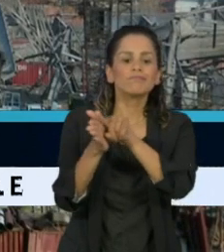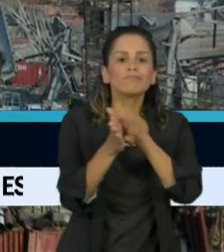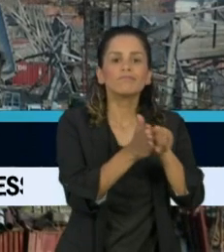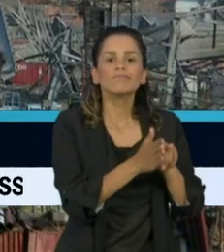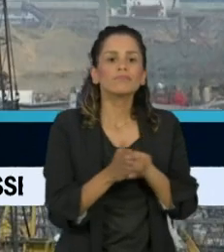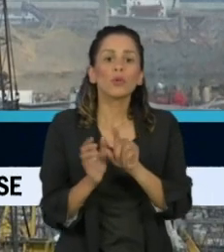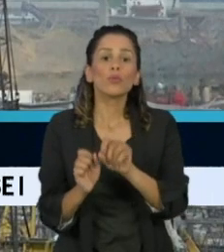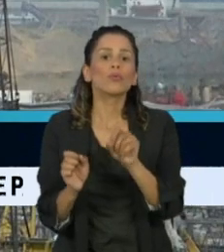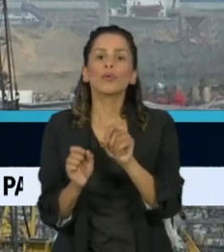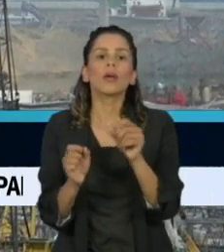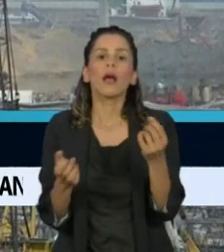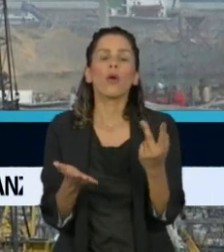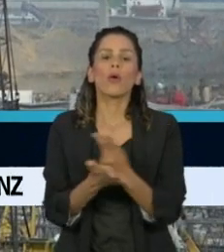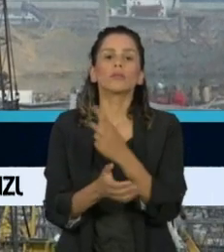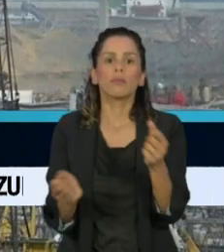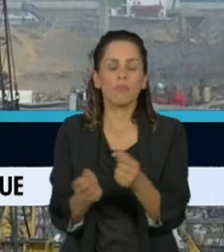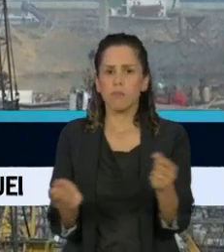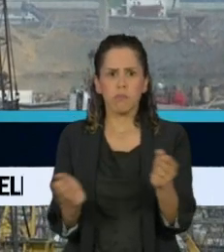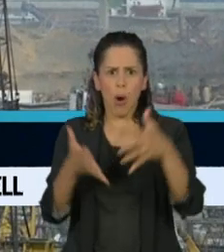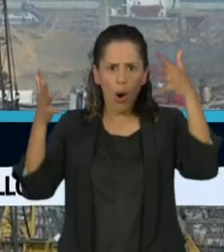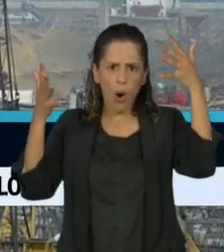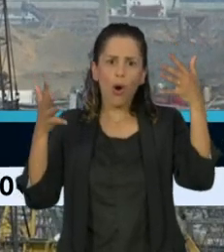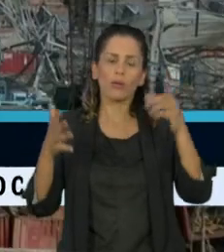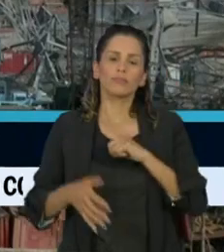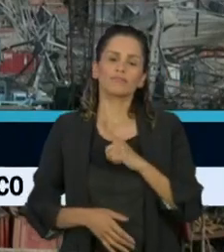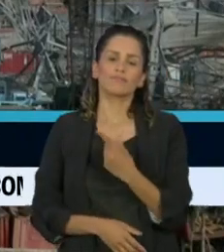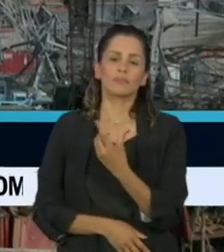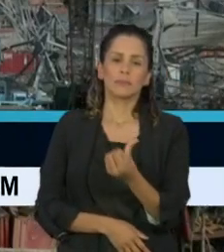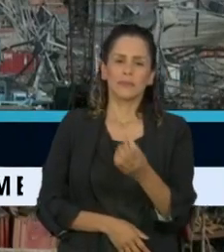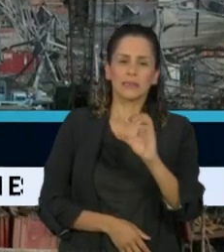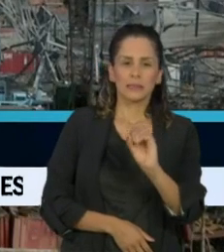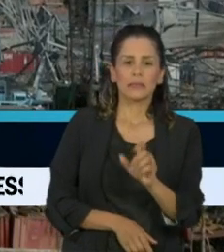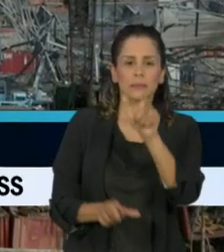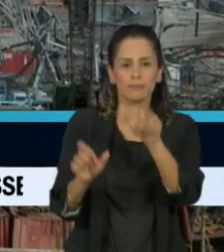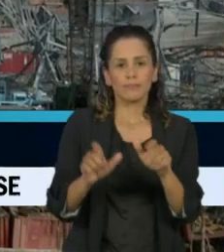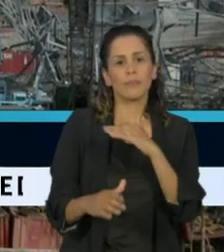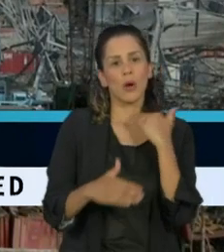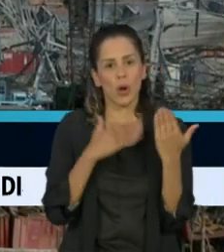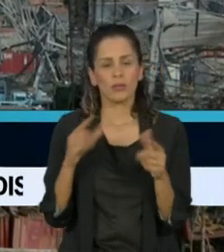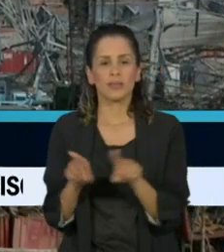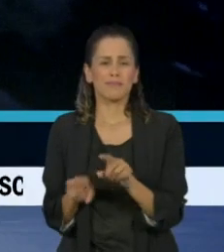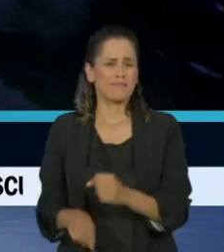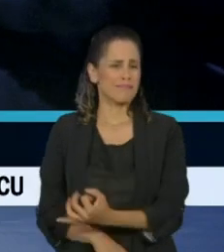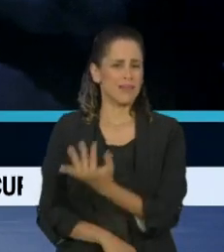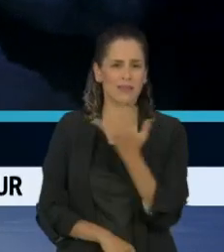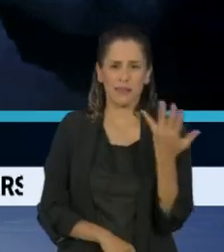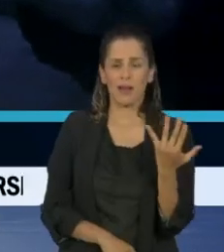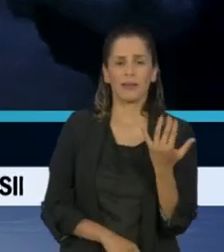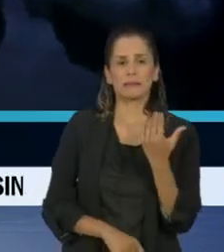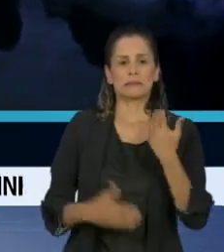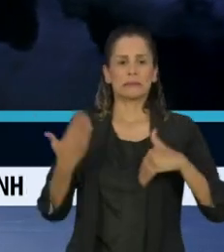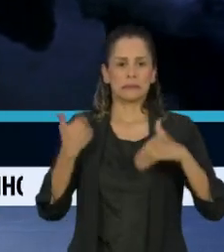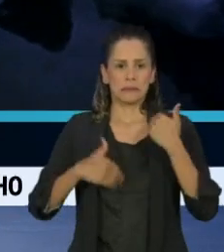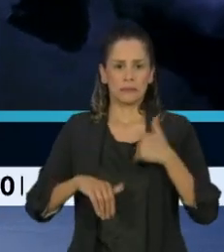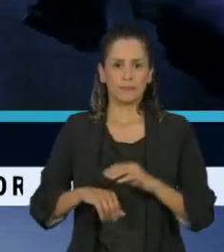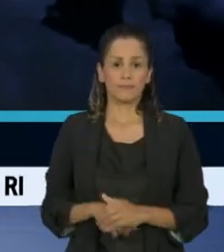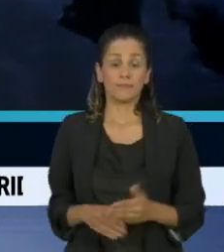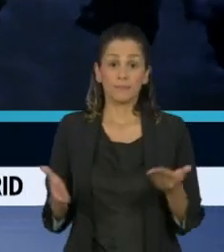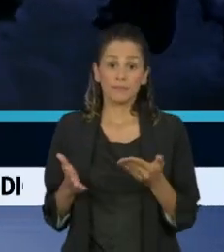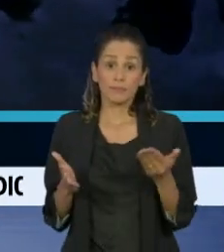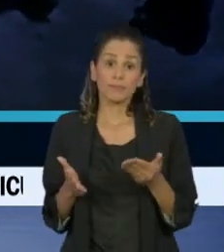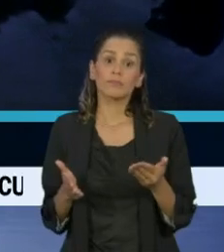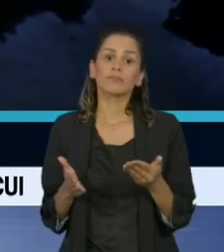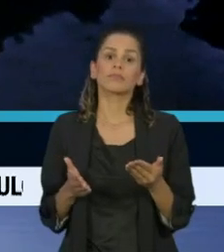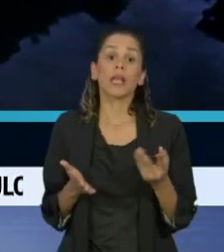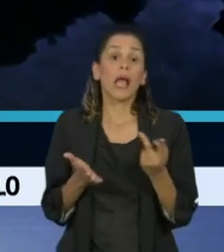mega explosão no porto, que deixou 160 mortos e milhares de feridos. E agora uma correção. No jornal